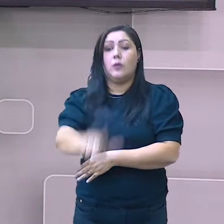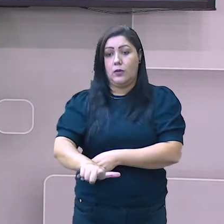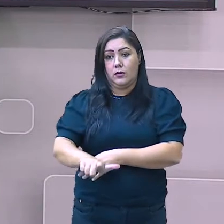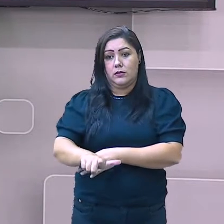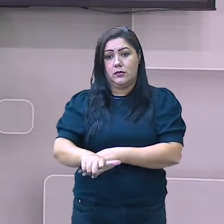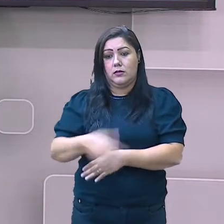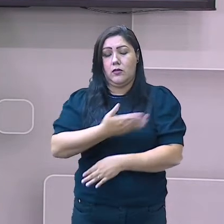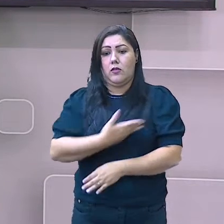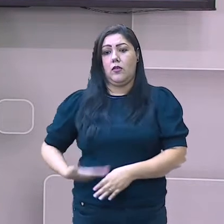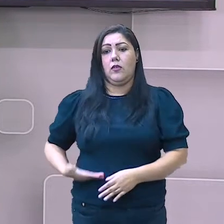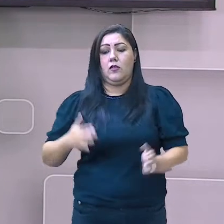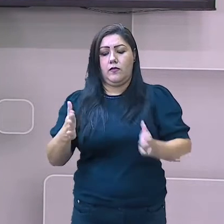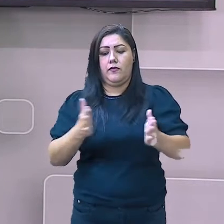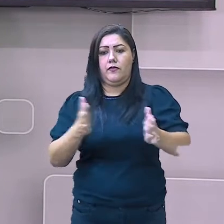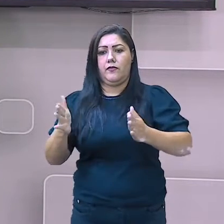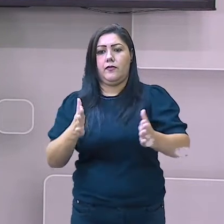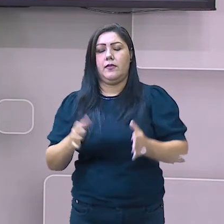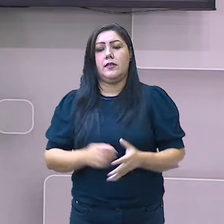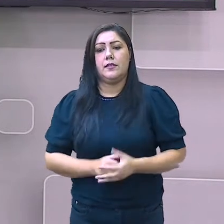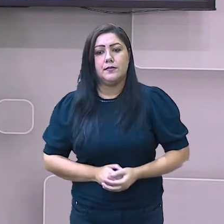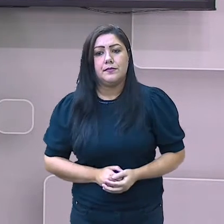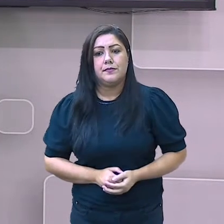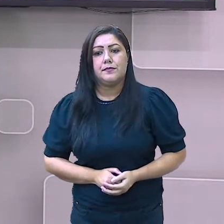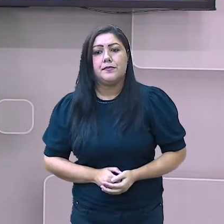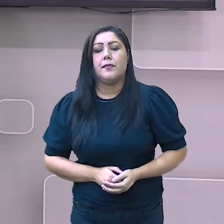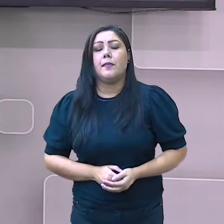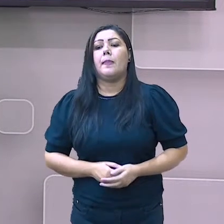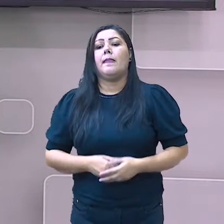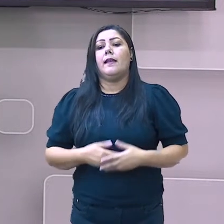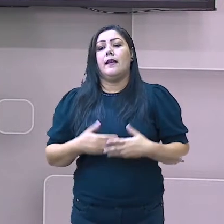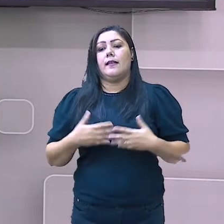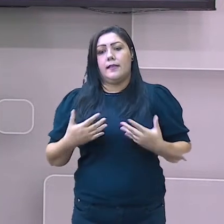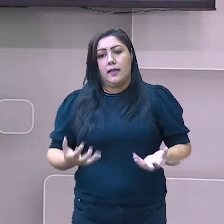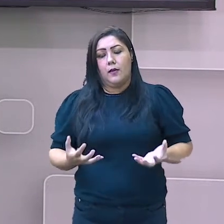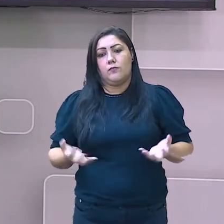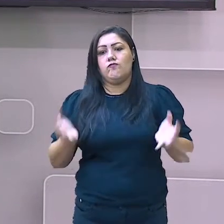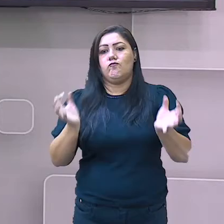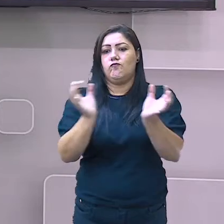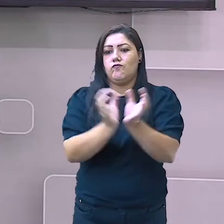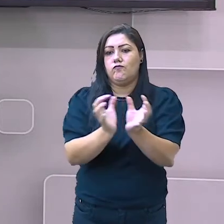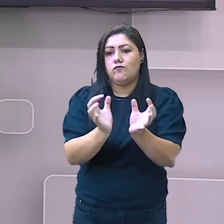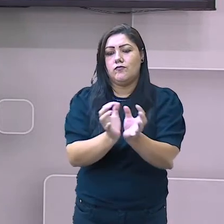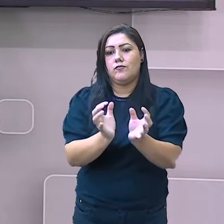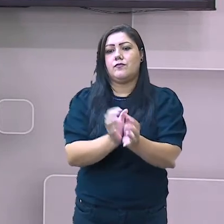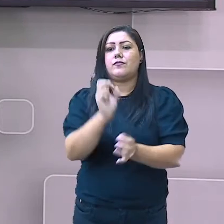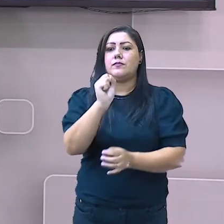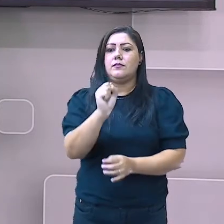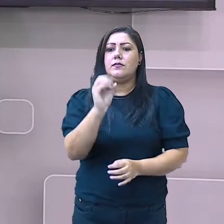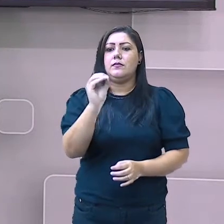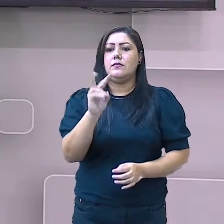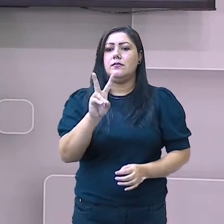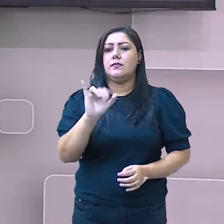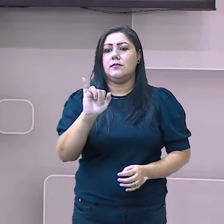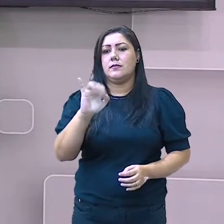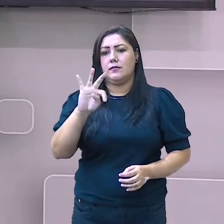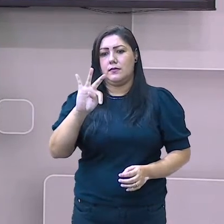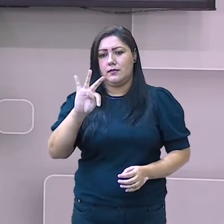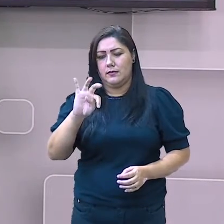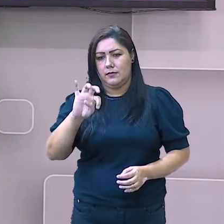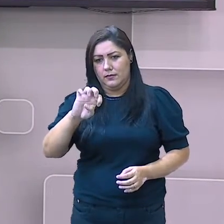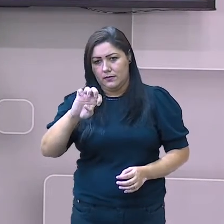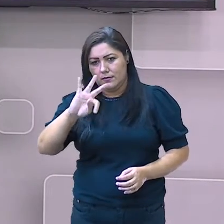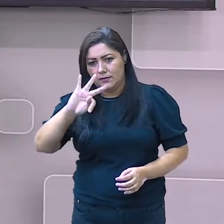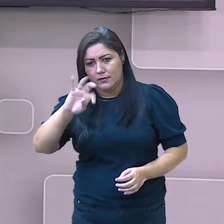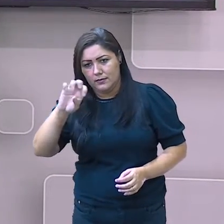os operários e soldados constituíram novamente os sovietes. Essa situação ficou conhecida